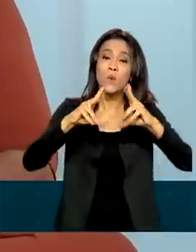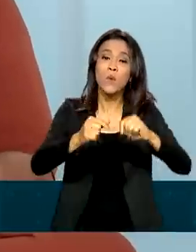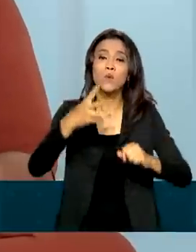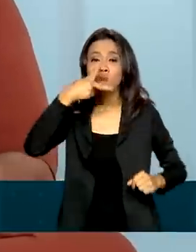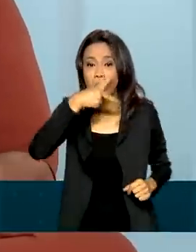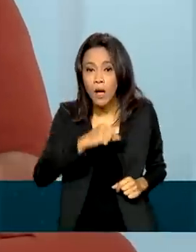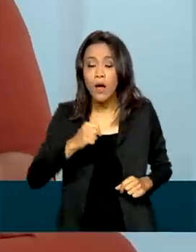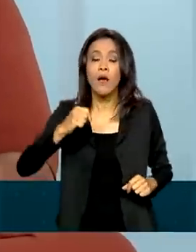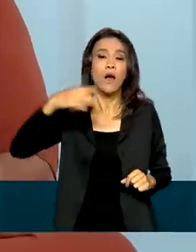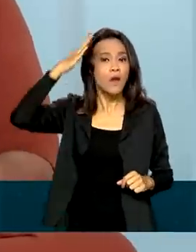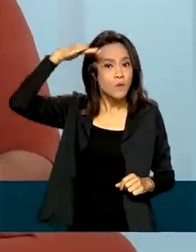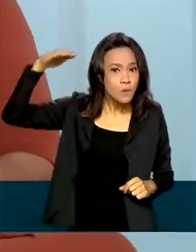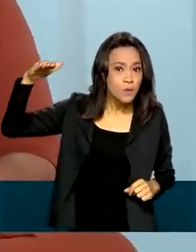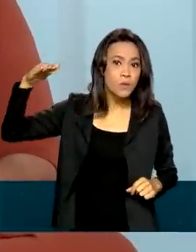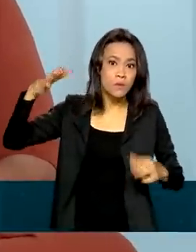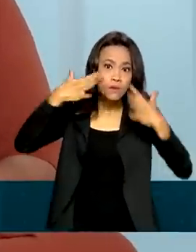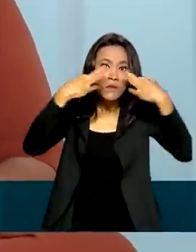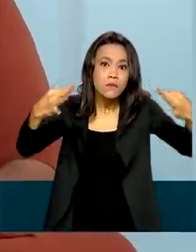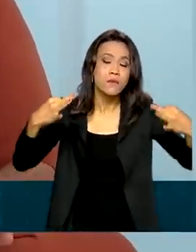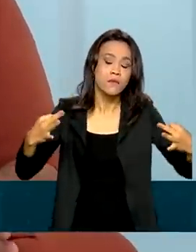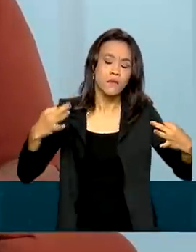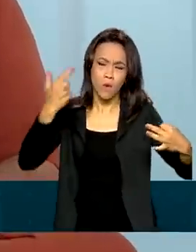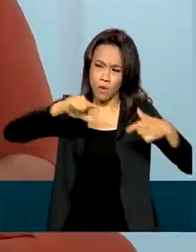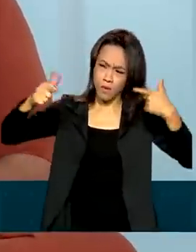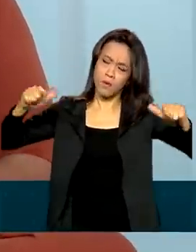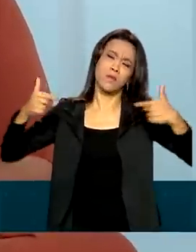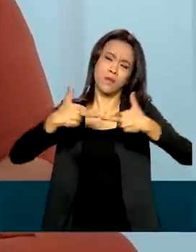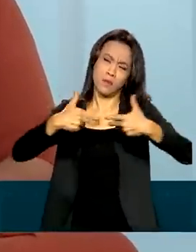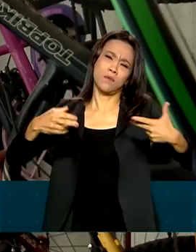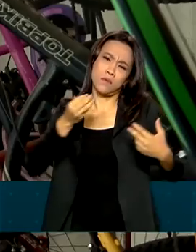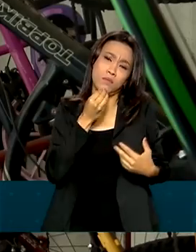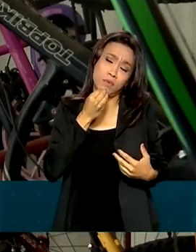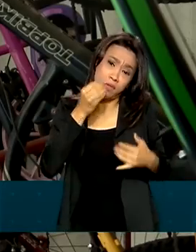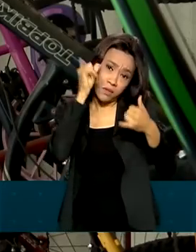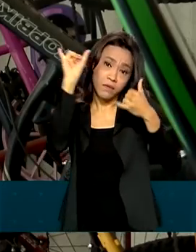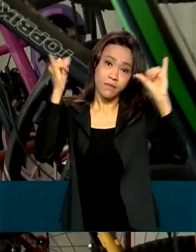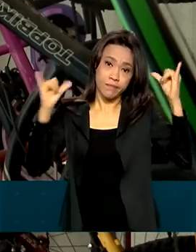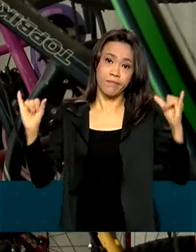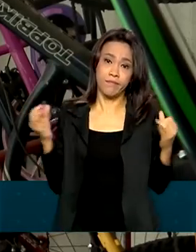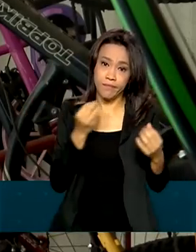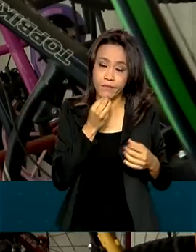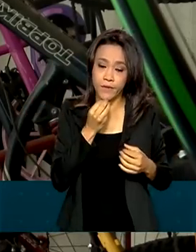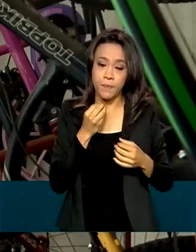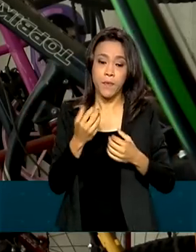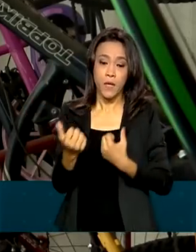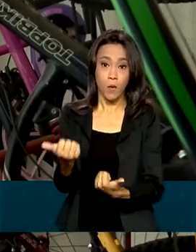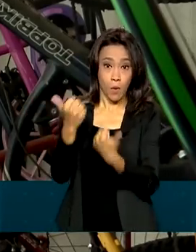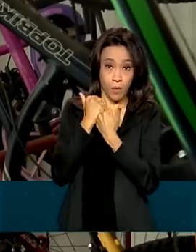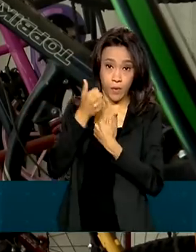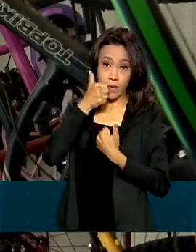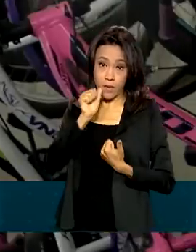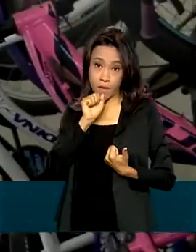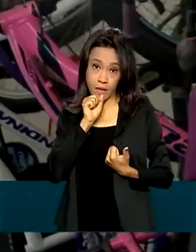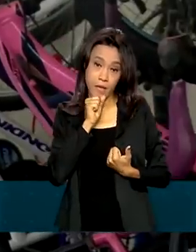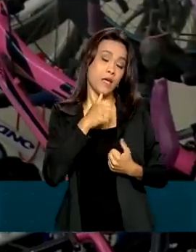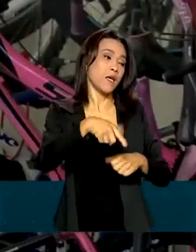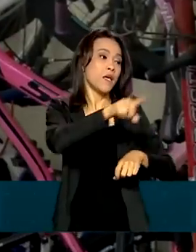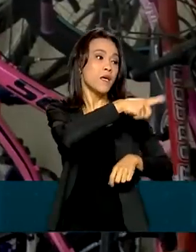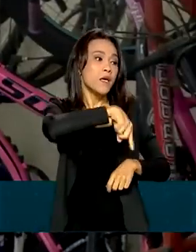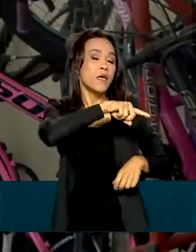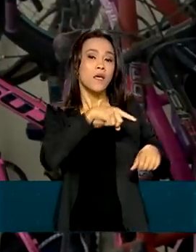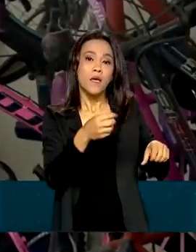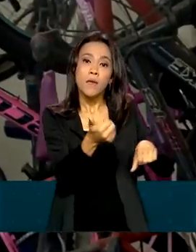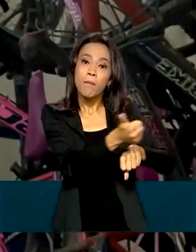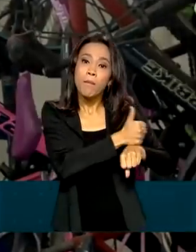adultos estivessem atentos, muitas outras coisas poderiam ser evitadas. E com o apoio da mãe e de especialistas, Camila já